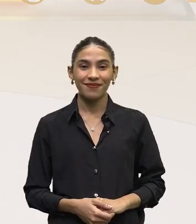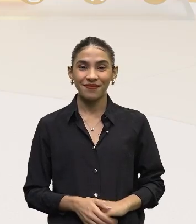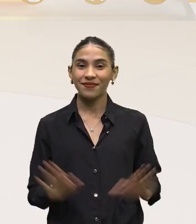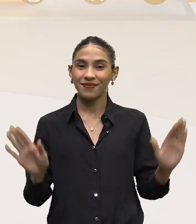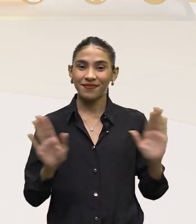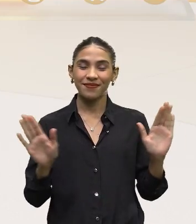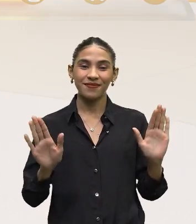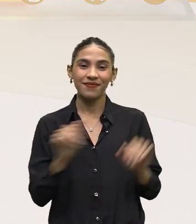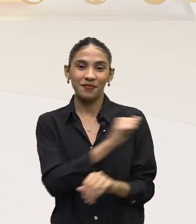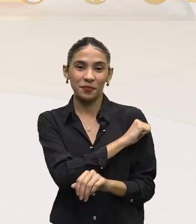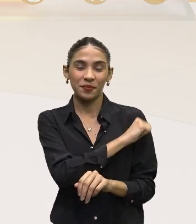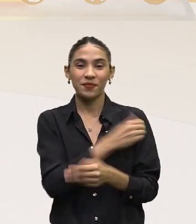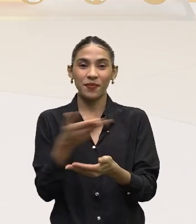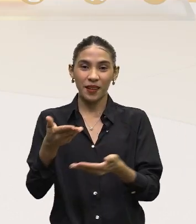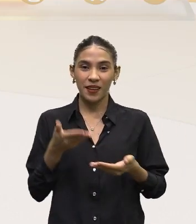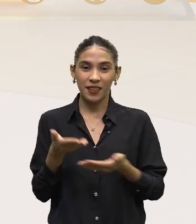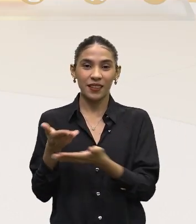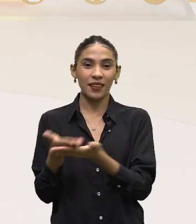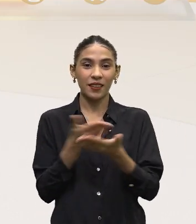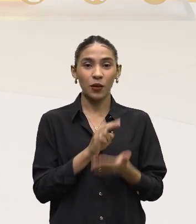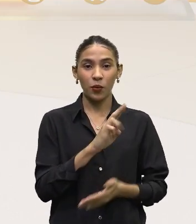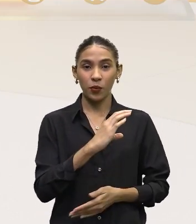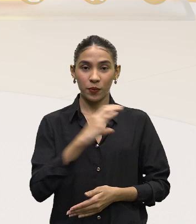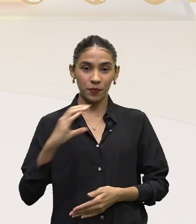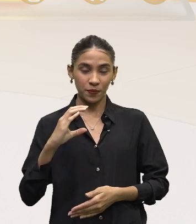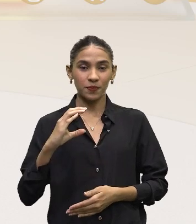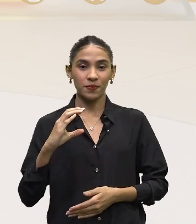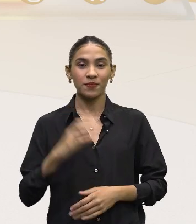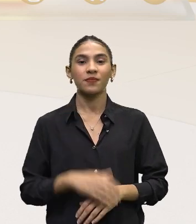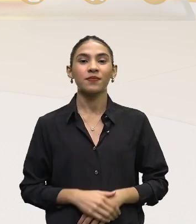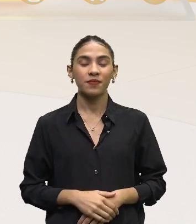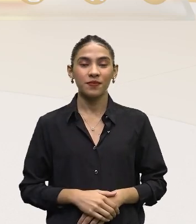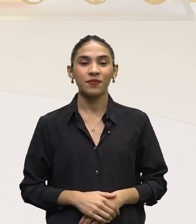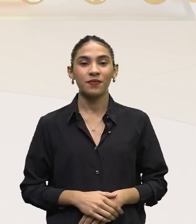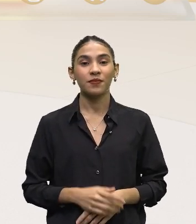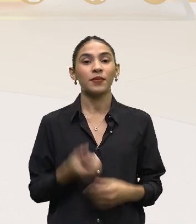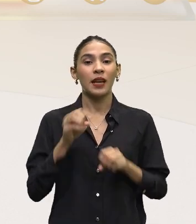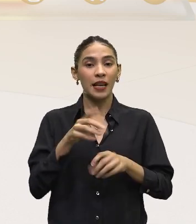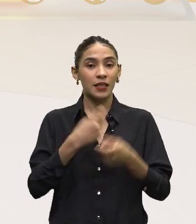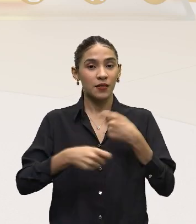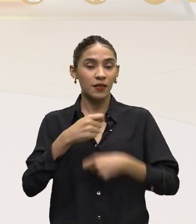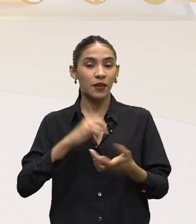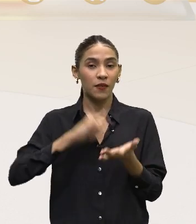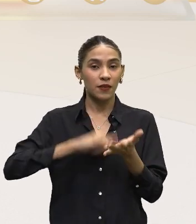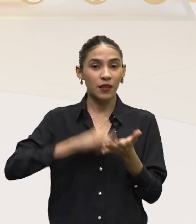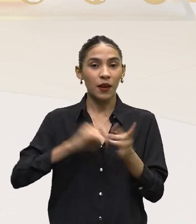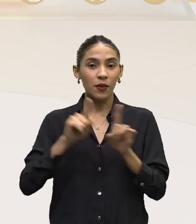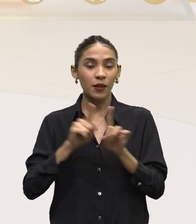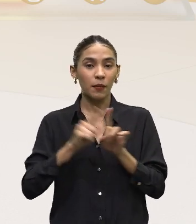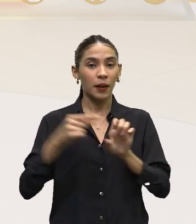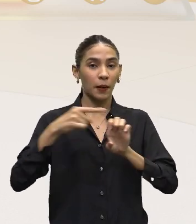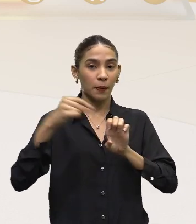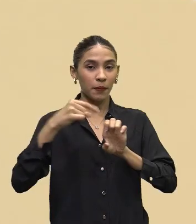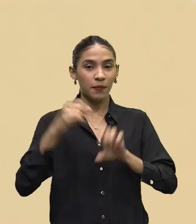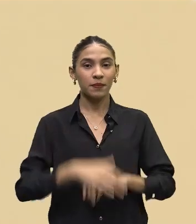Olá a todos, sejam bem-vindos à nossa unidade curricular comum, Educação Financeira, Fiscal e